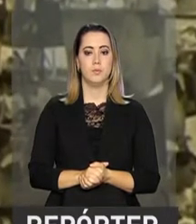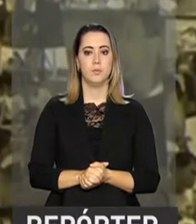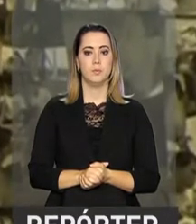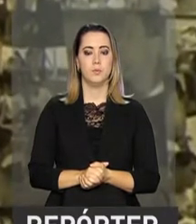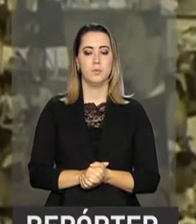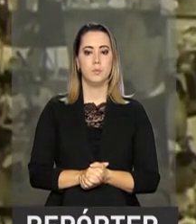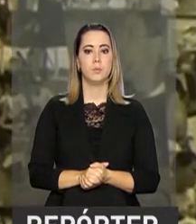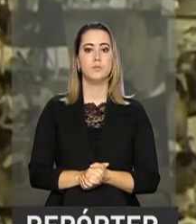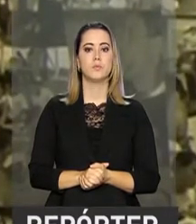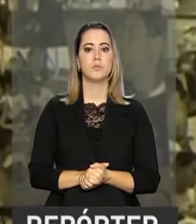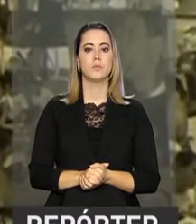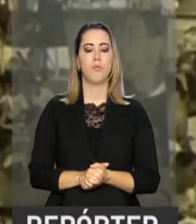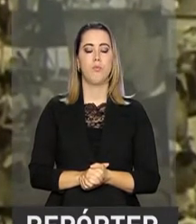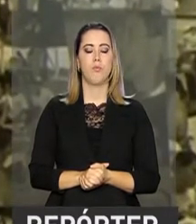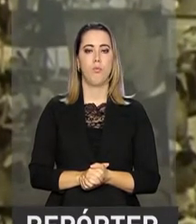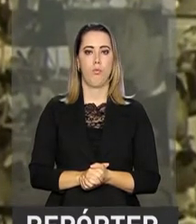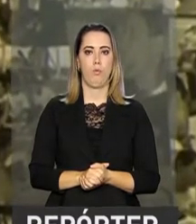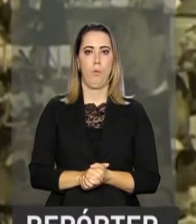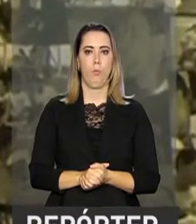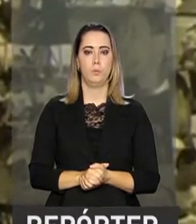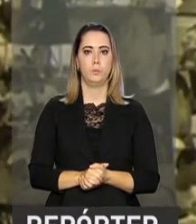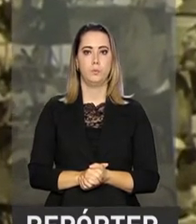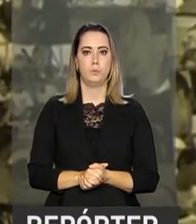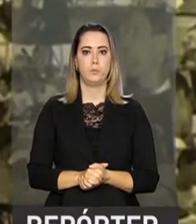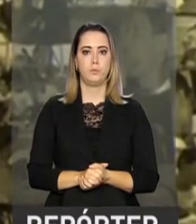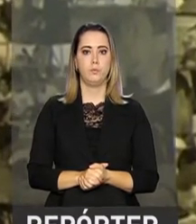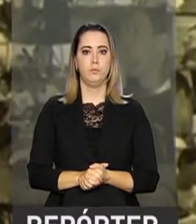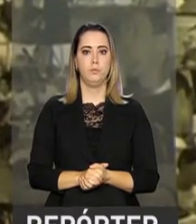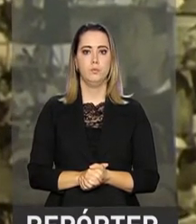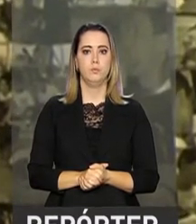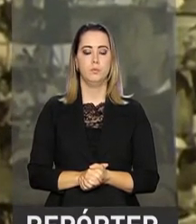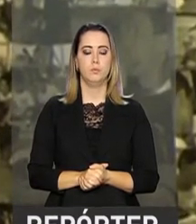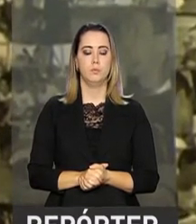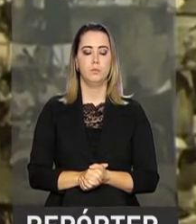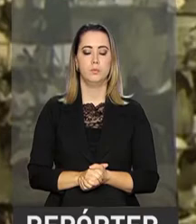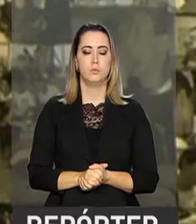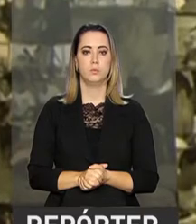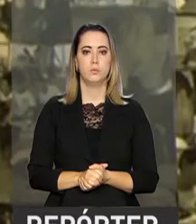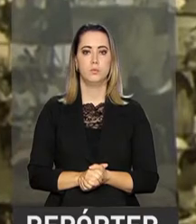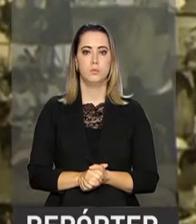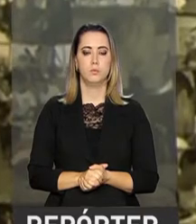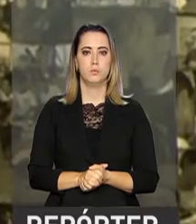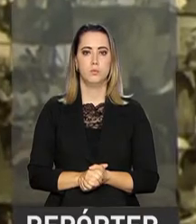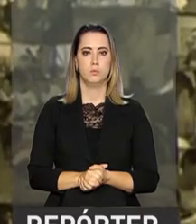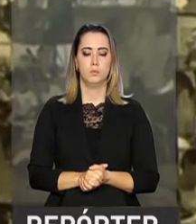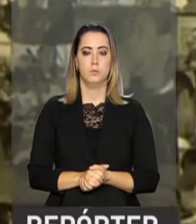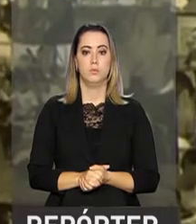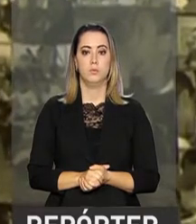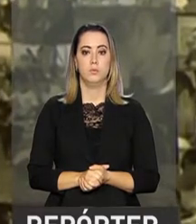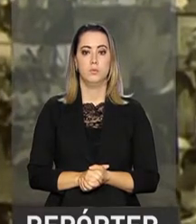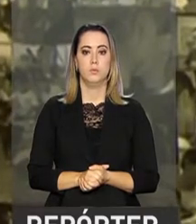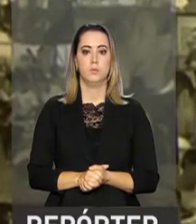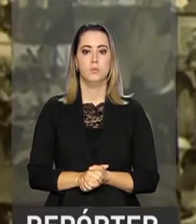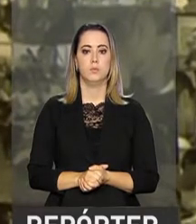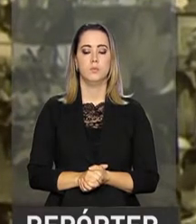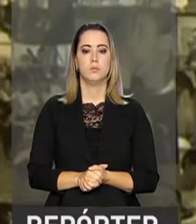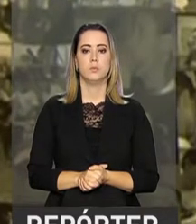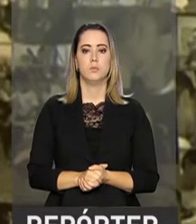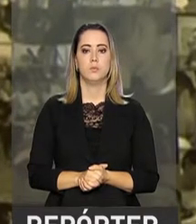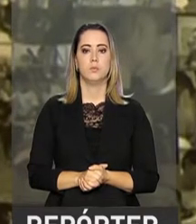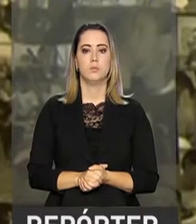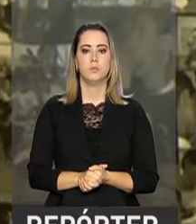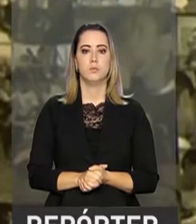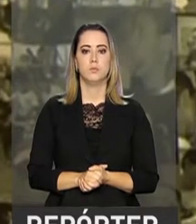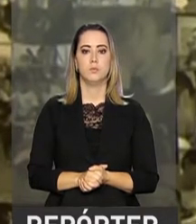Quando eu nasci, eu já era ouvinte, e aí em pouco tempo depois eu